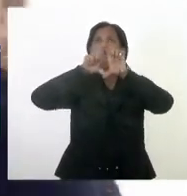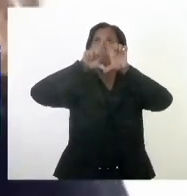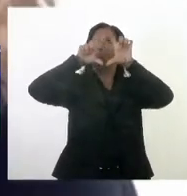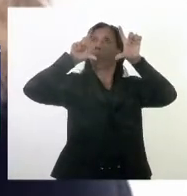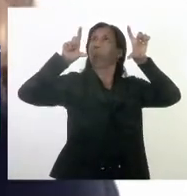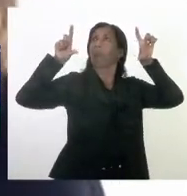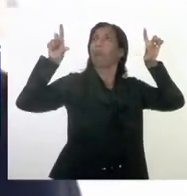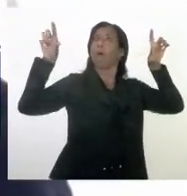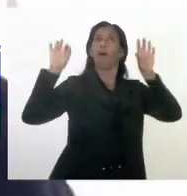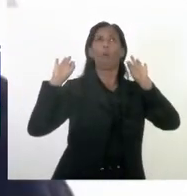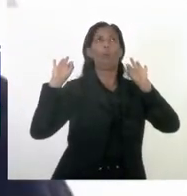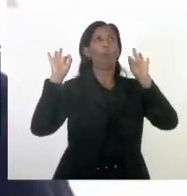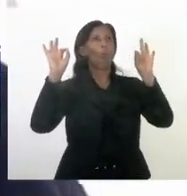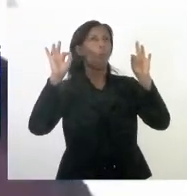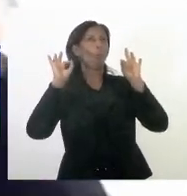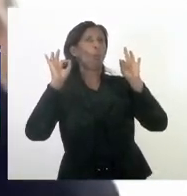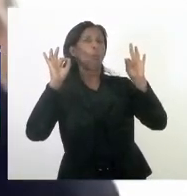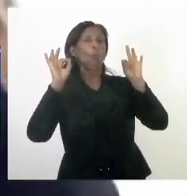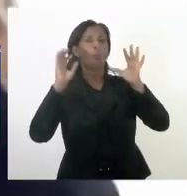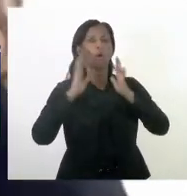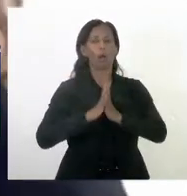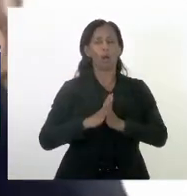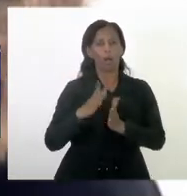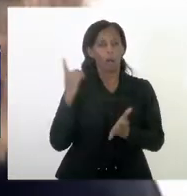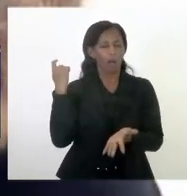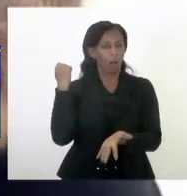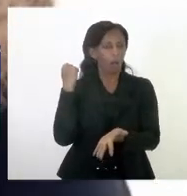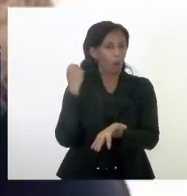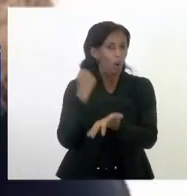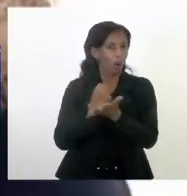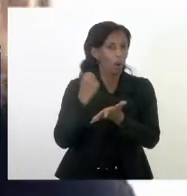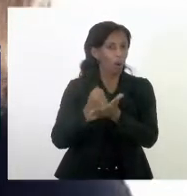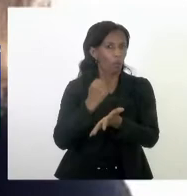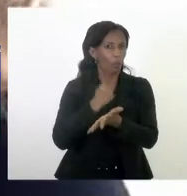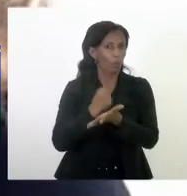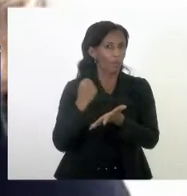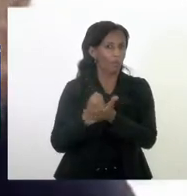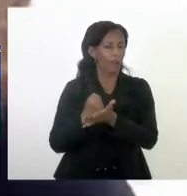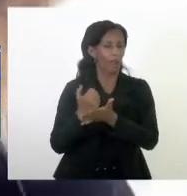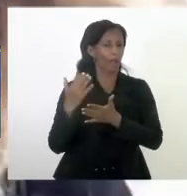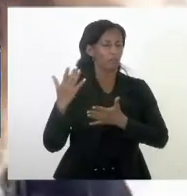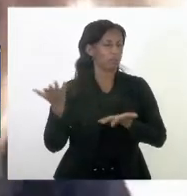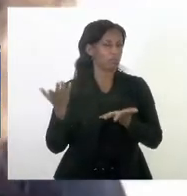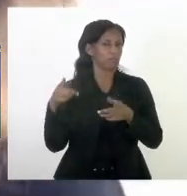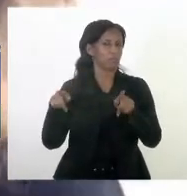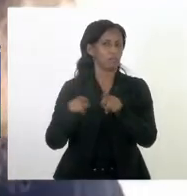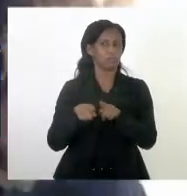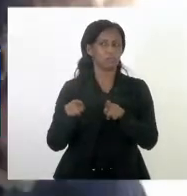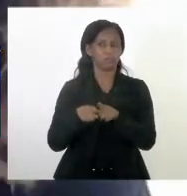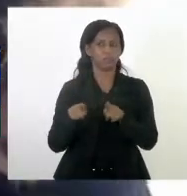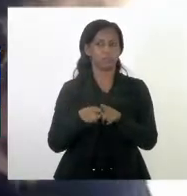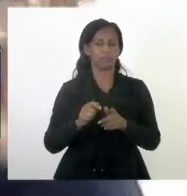propaganda, continua com contratos, muitas vezes,